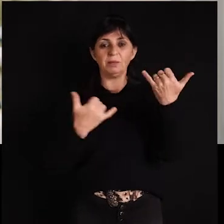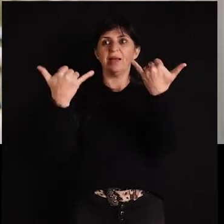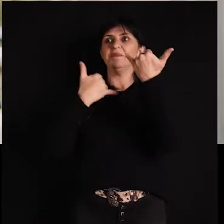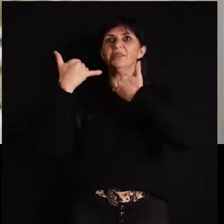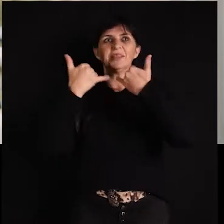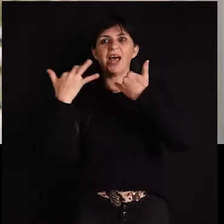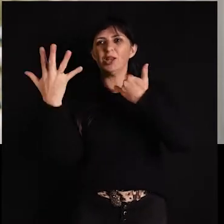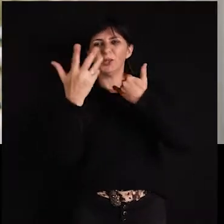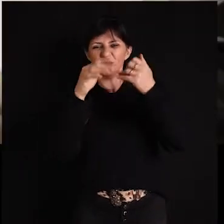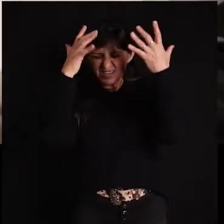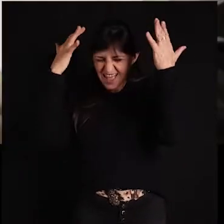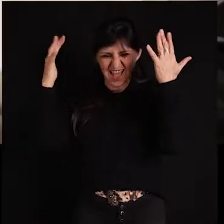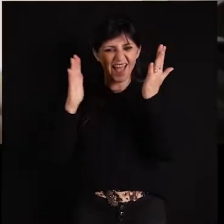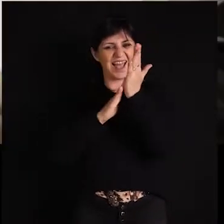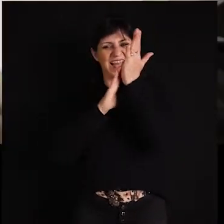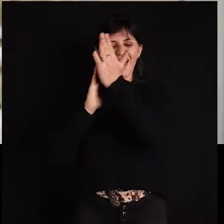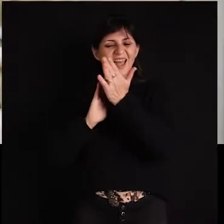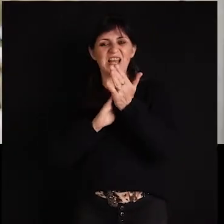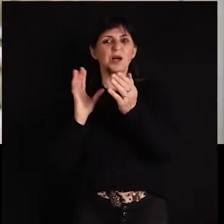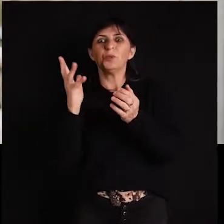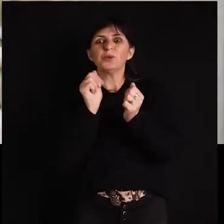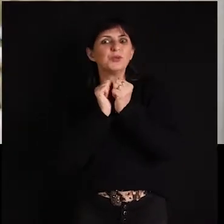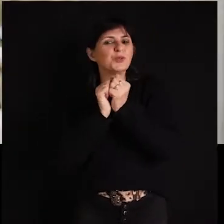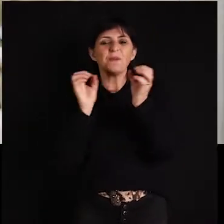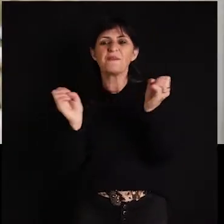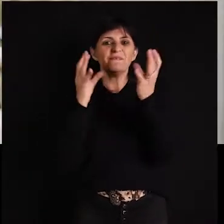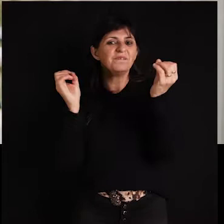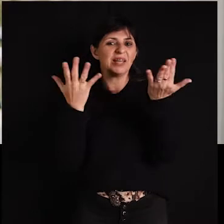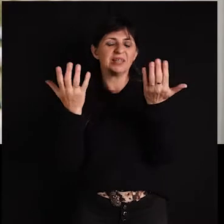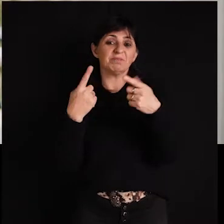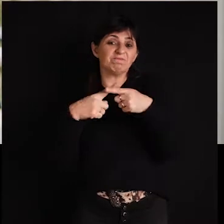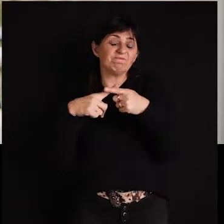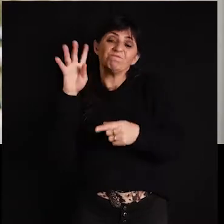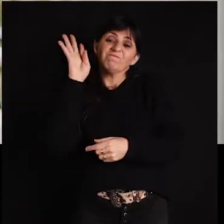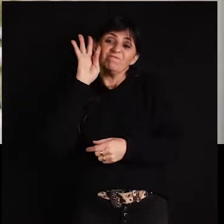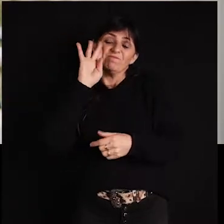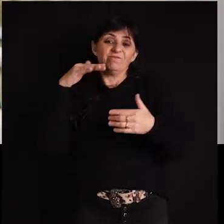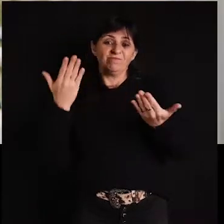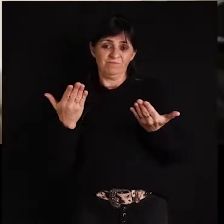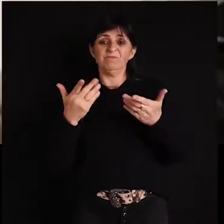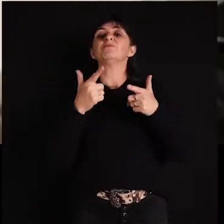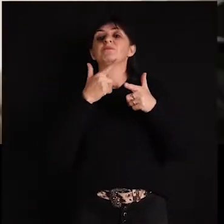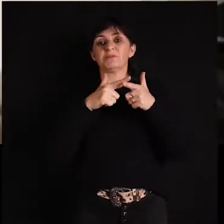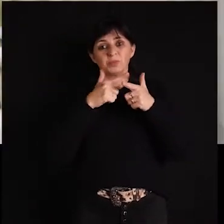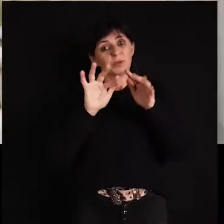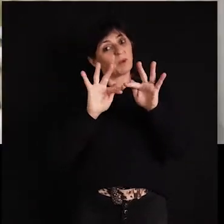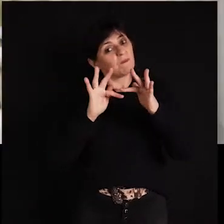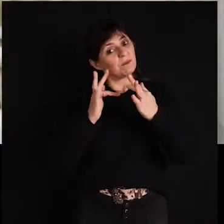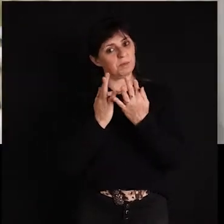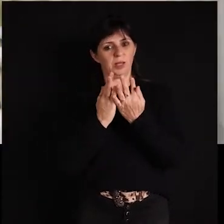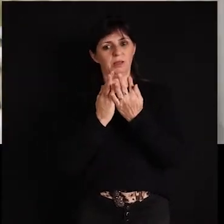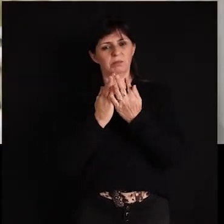Foi uma sensação bem legal. Então, é esse o problema com a família. Mais tarde,